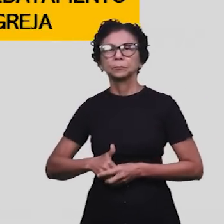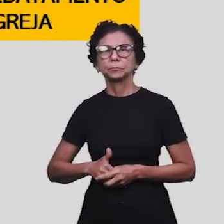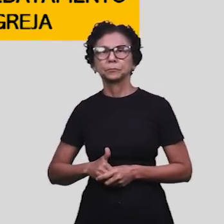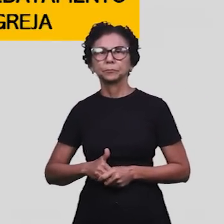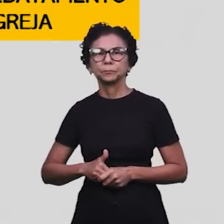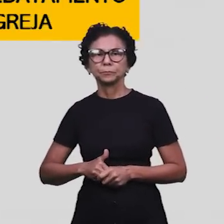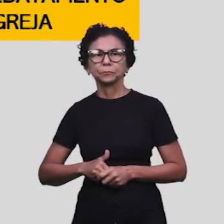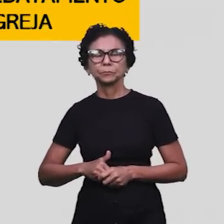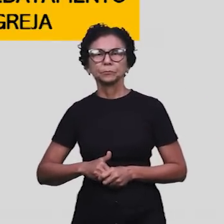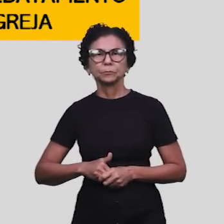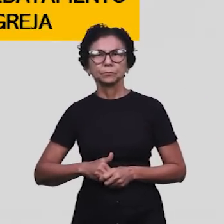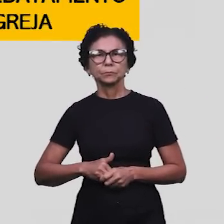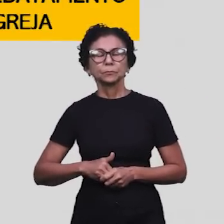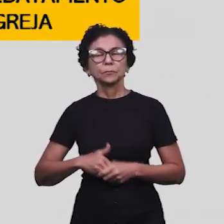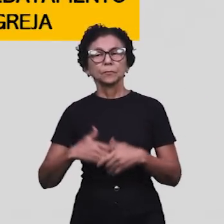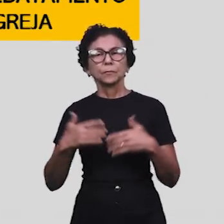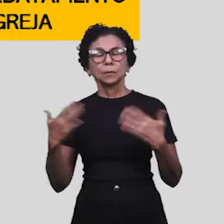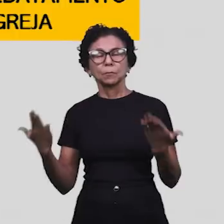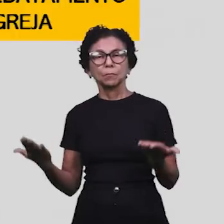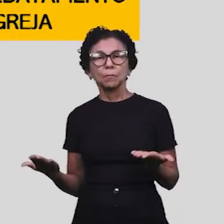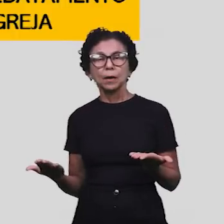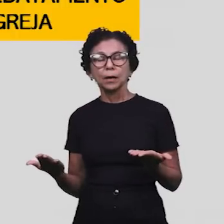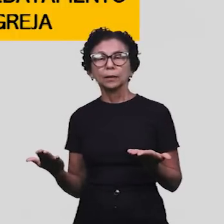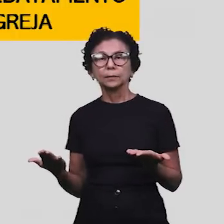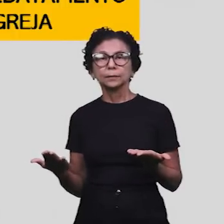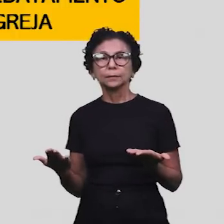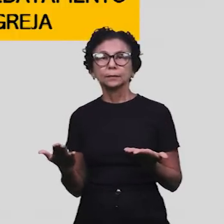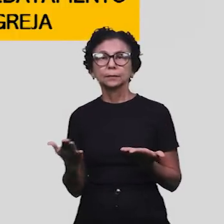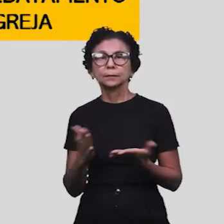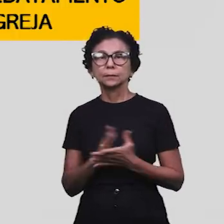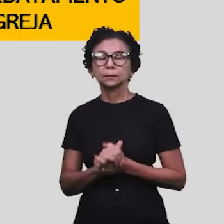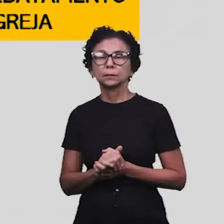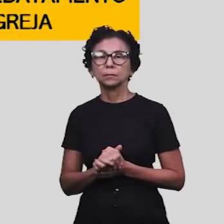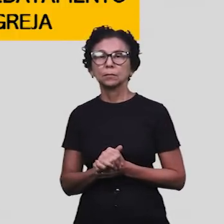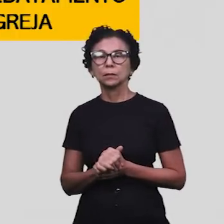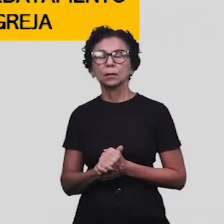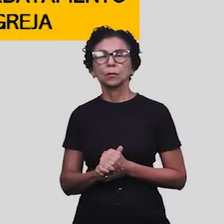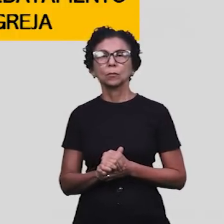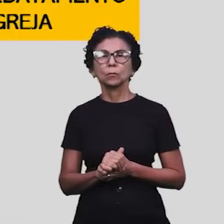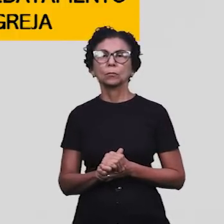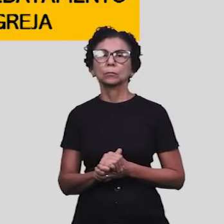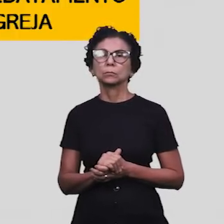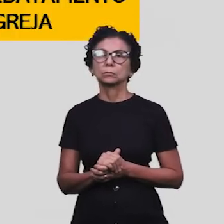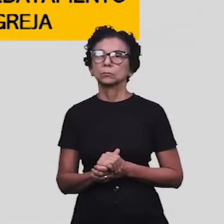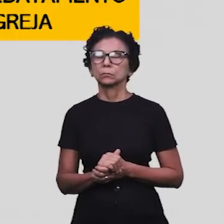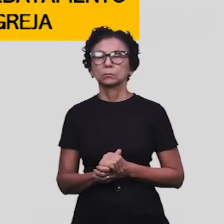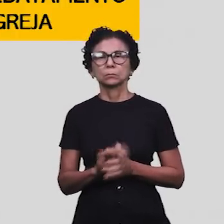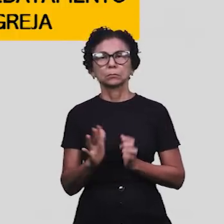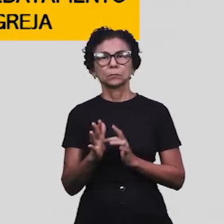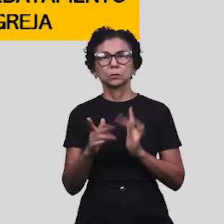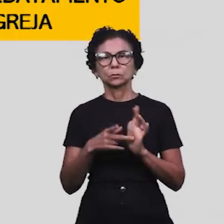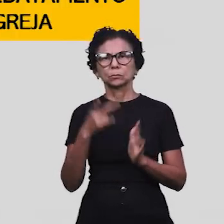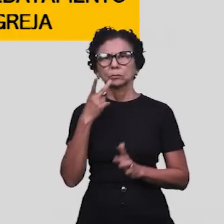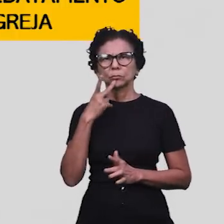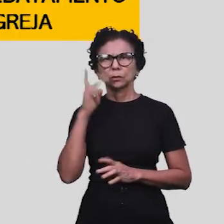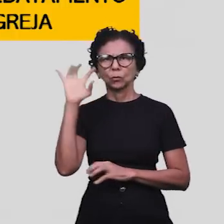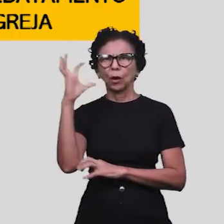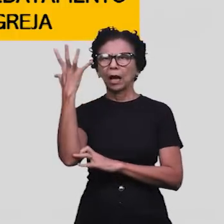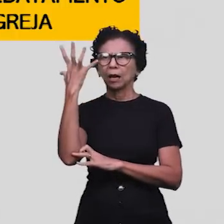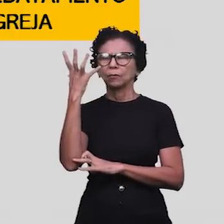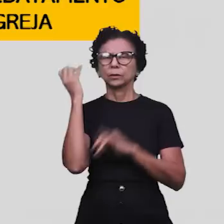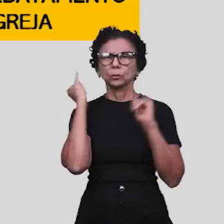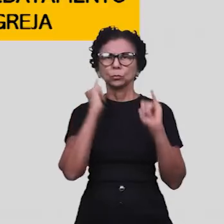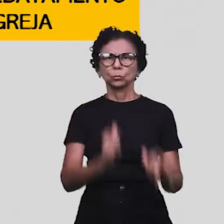é rejeitado, a figueira seca, conforme o Senhor disse. Nunca mais nessa fruto de ti a figueira